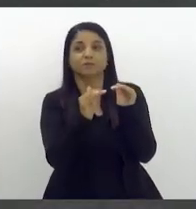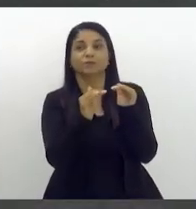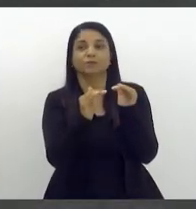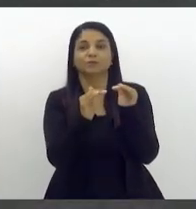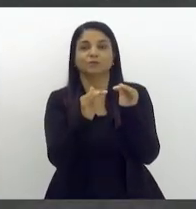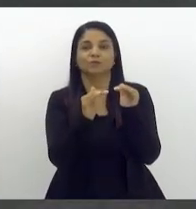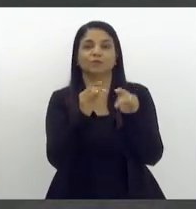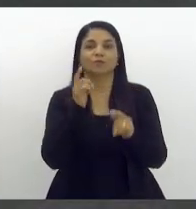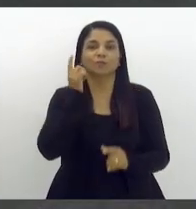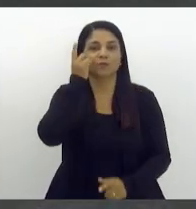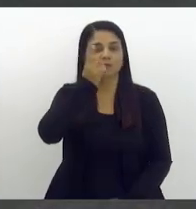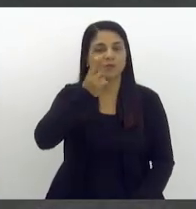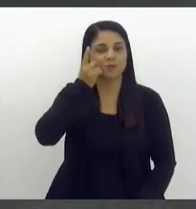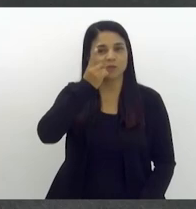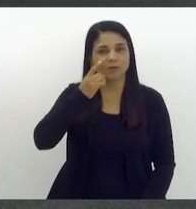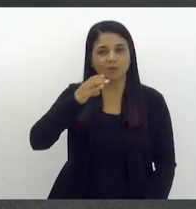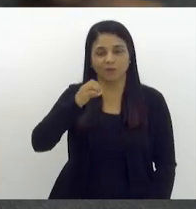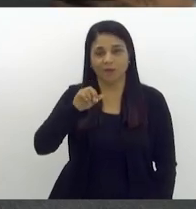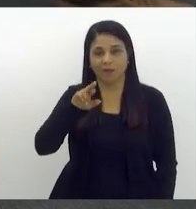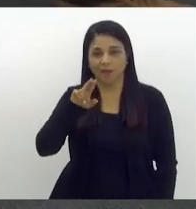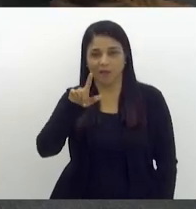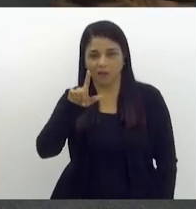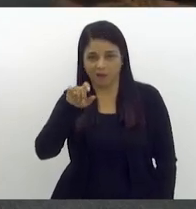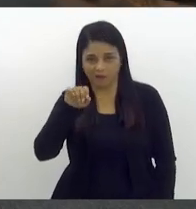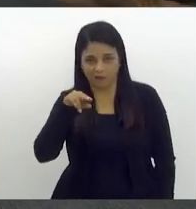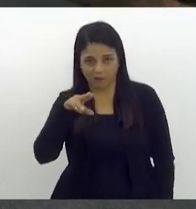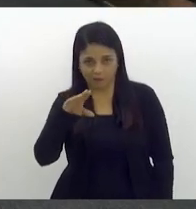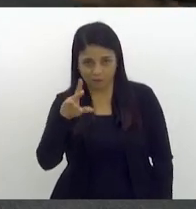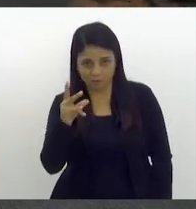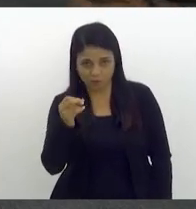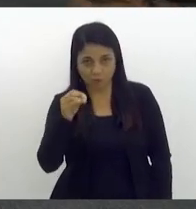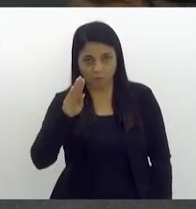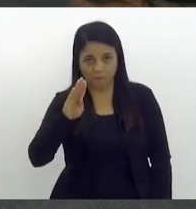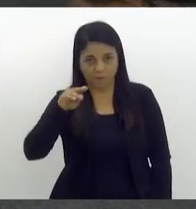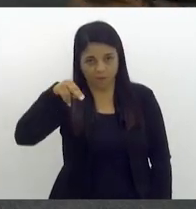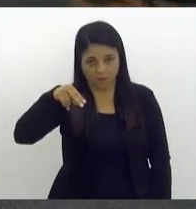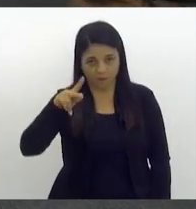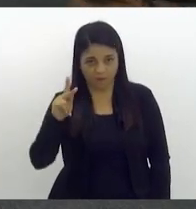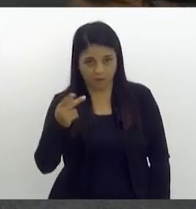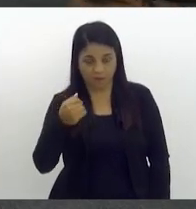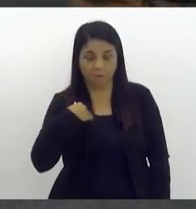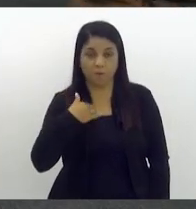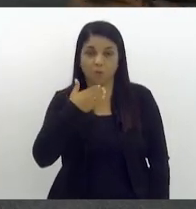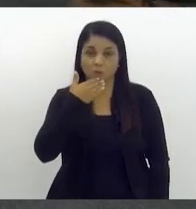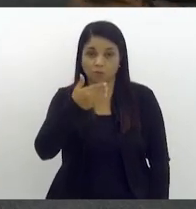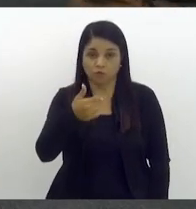pelo deputado Carlinhos BNH, também mantenho aí o meu pedido